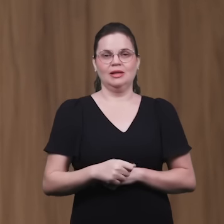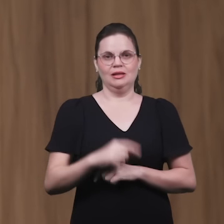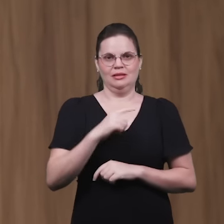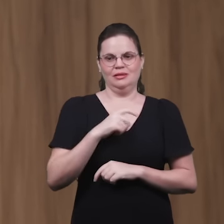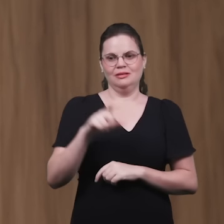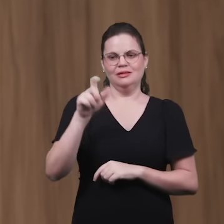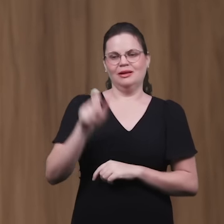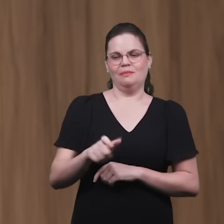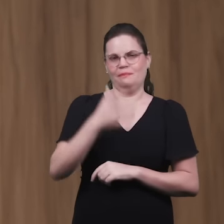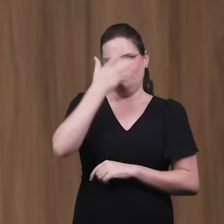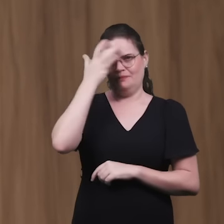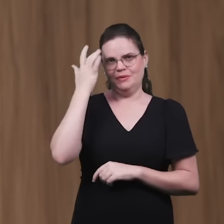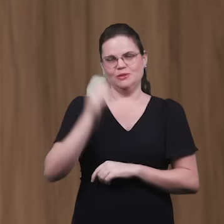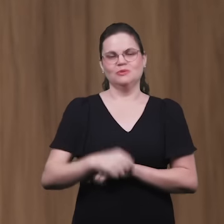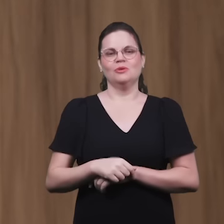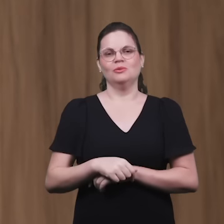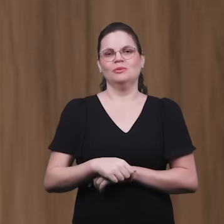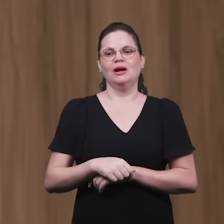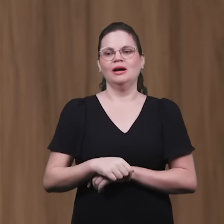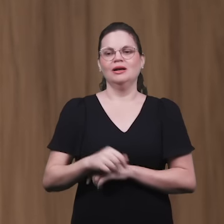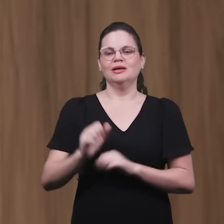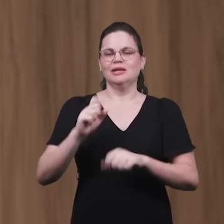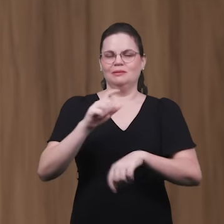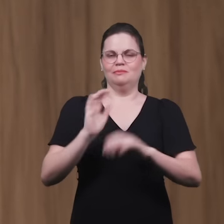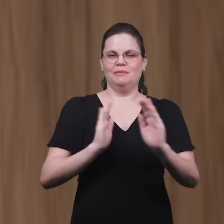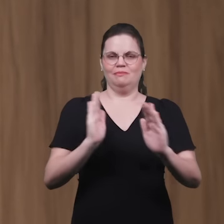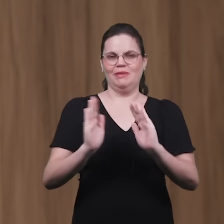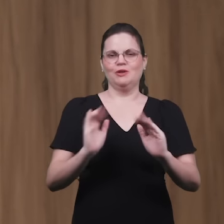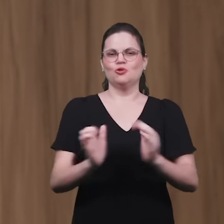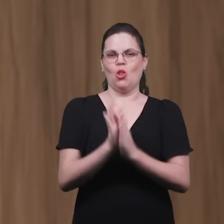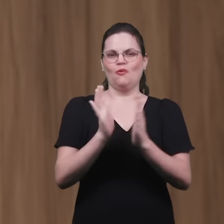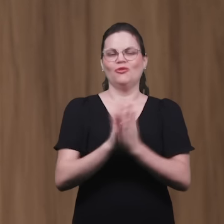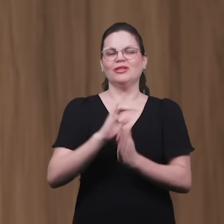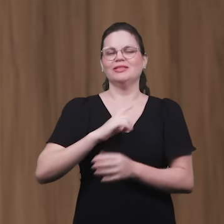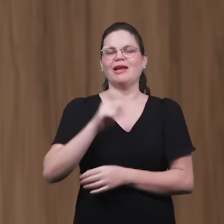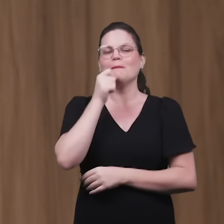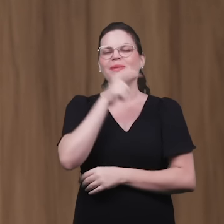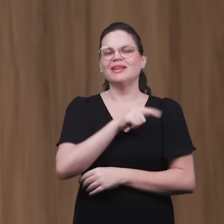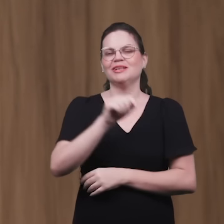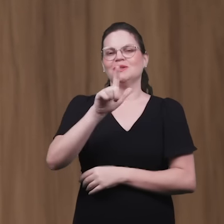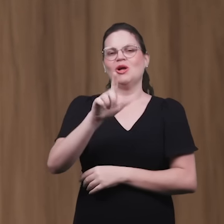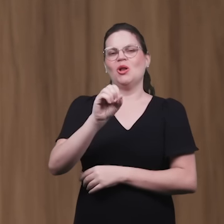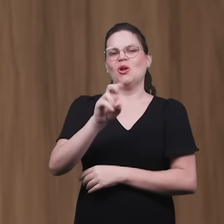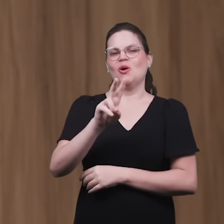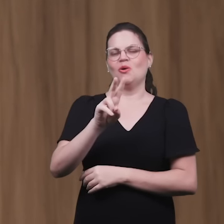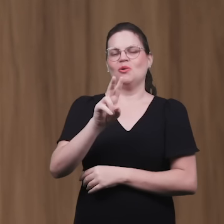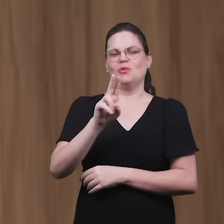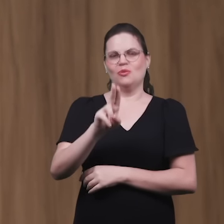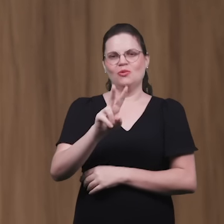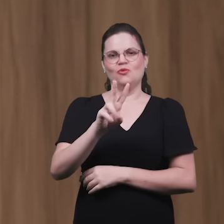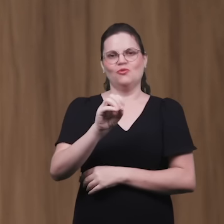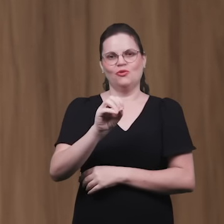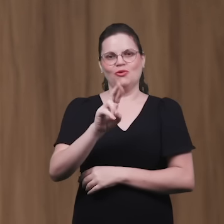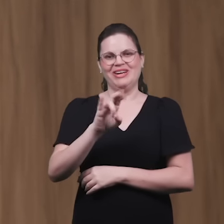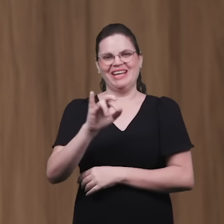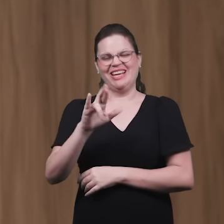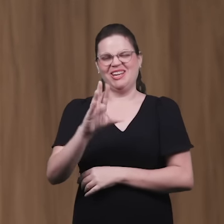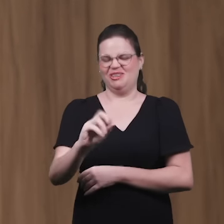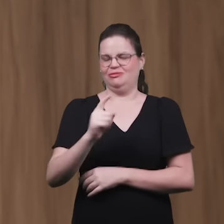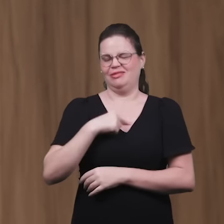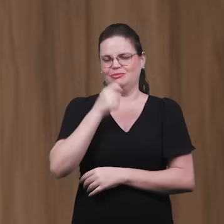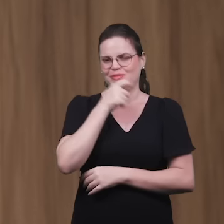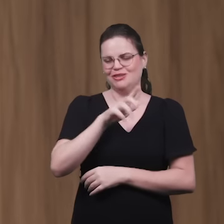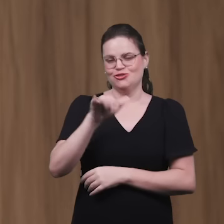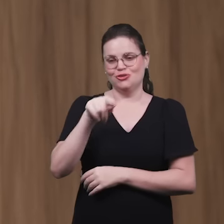é uma expressão popular, né? Isso. O louvoreiro, ele tem que cantar, ele não precisa expor a voz